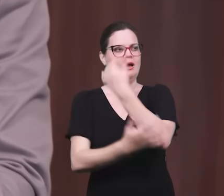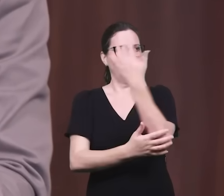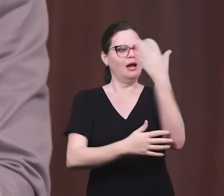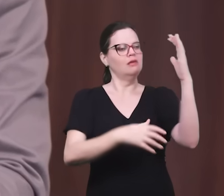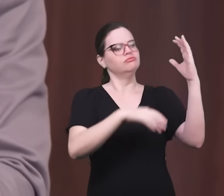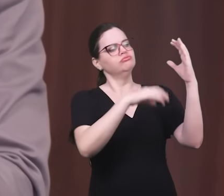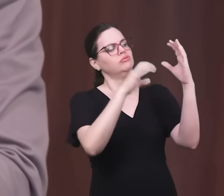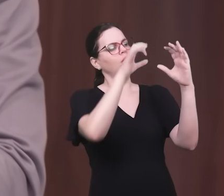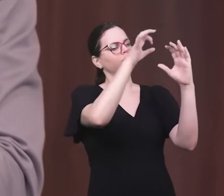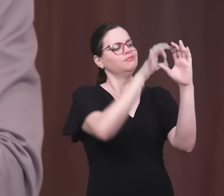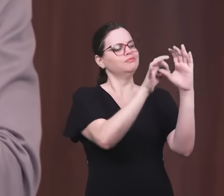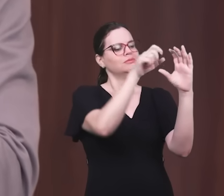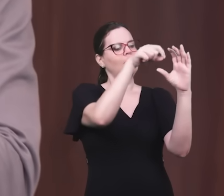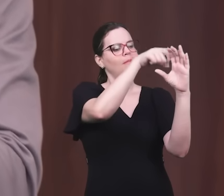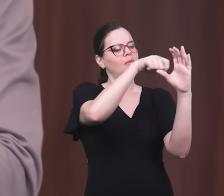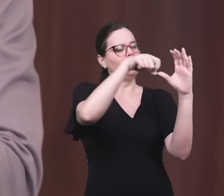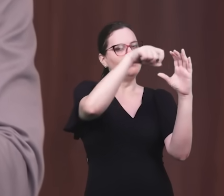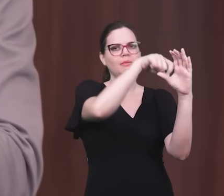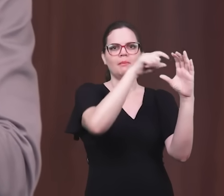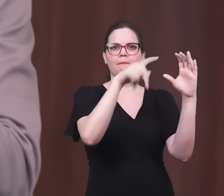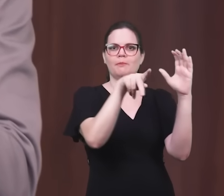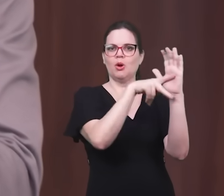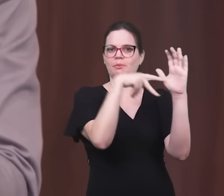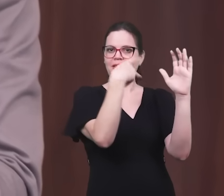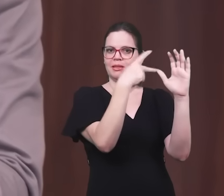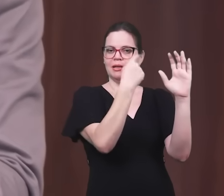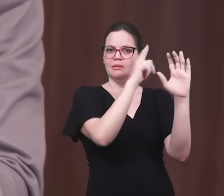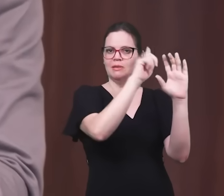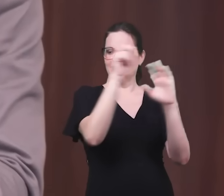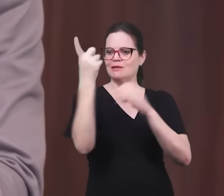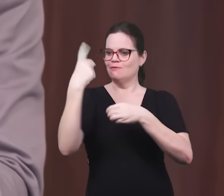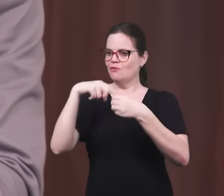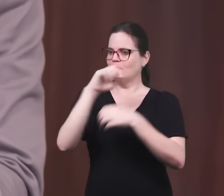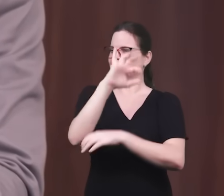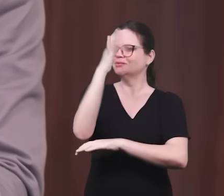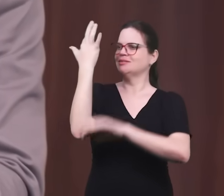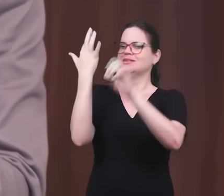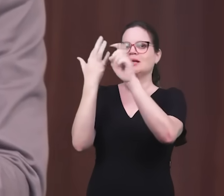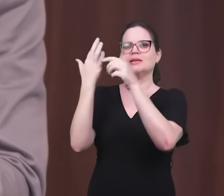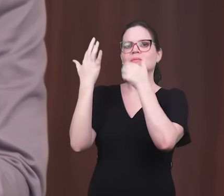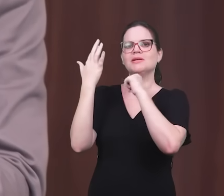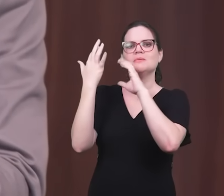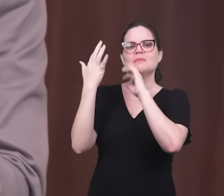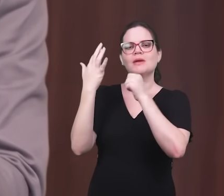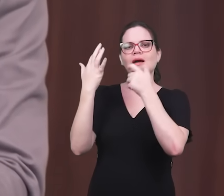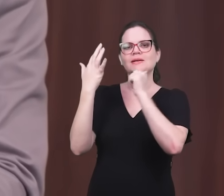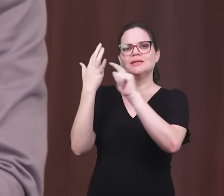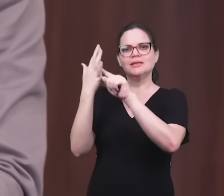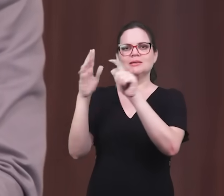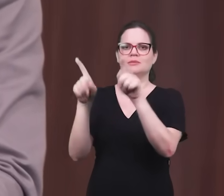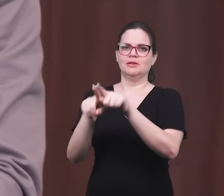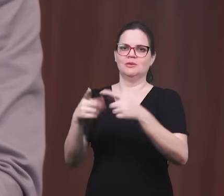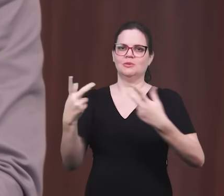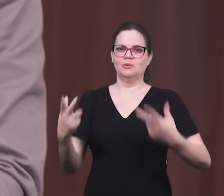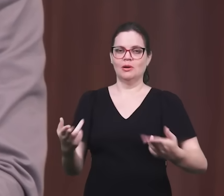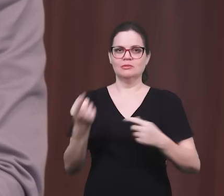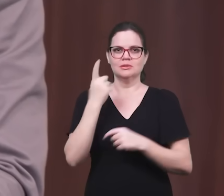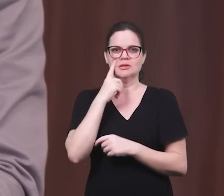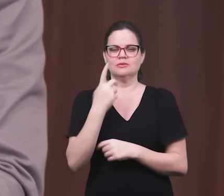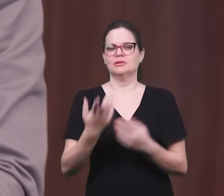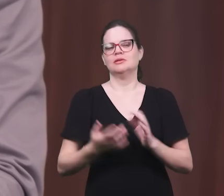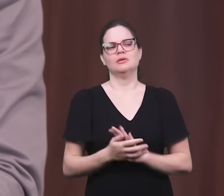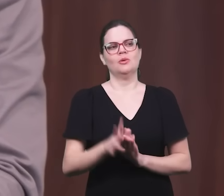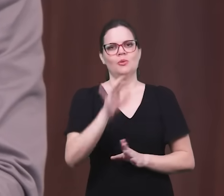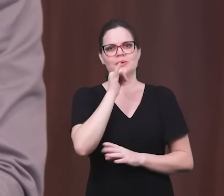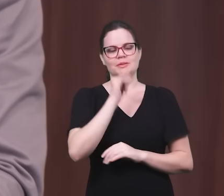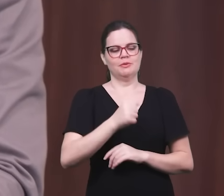ninho. E isso é muito do que é a infância, do que é a juventude dos filhos. Até algum pai que possa estar aqui, meu filho foi